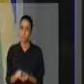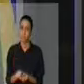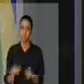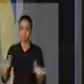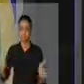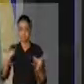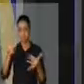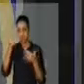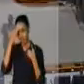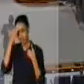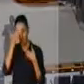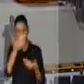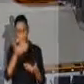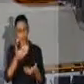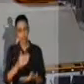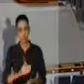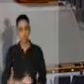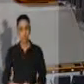obrigado.